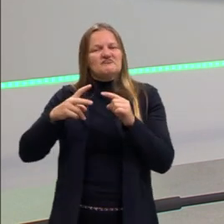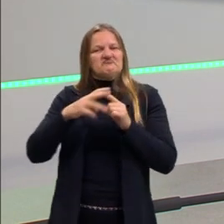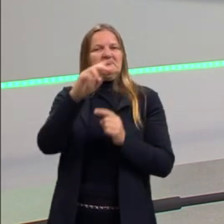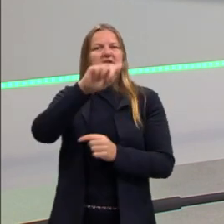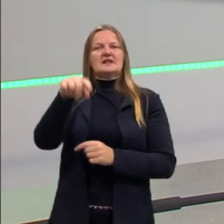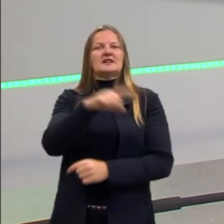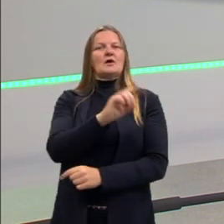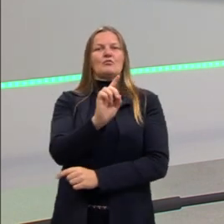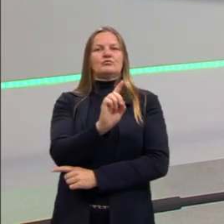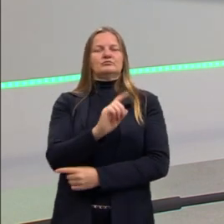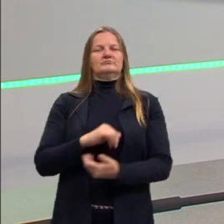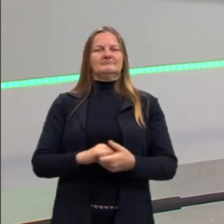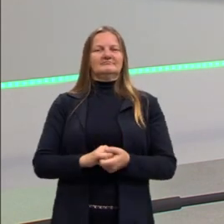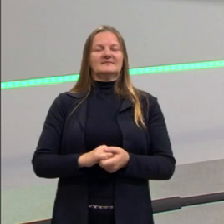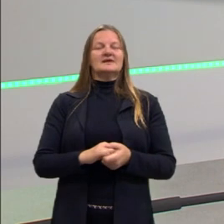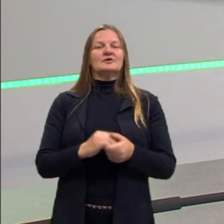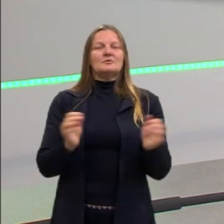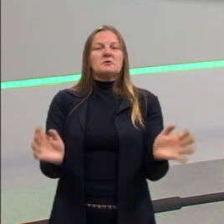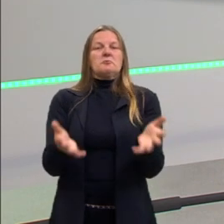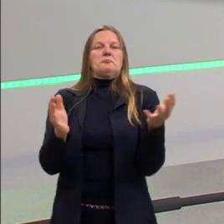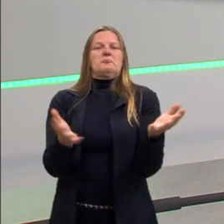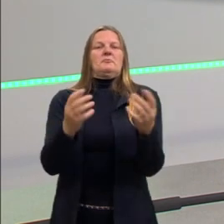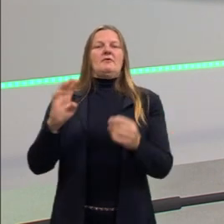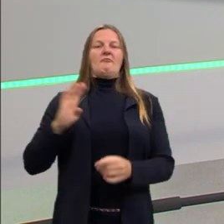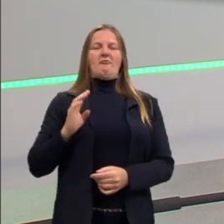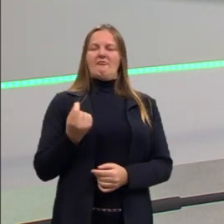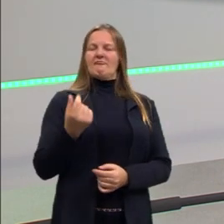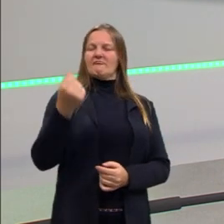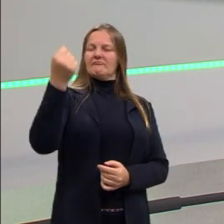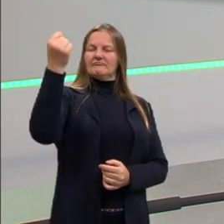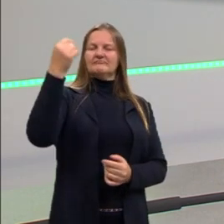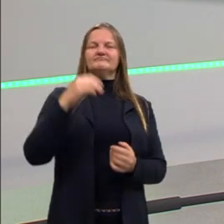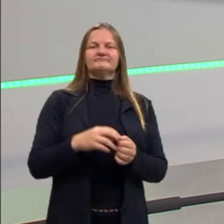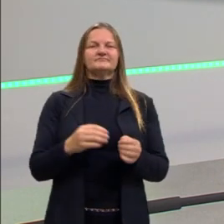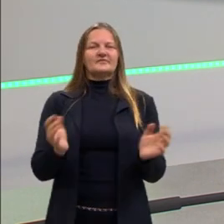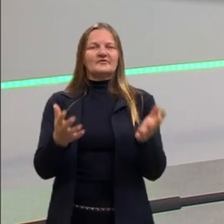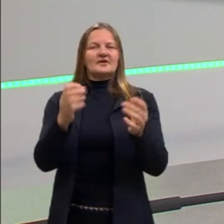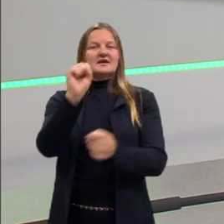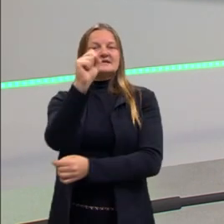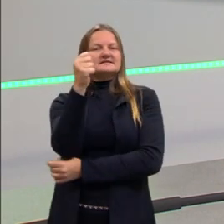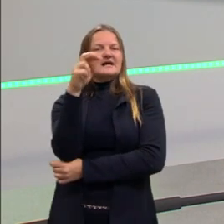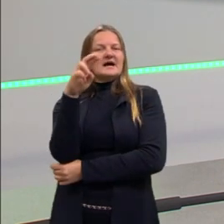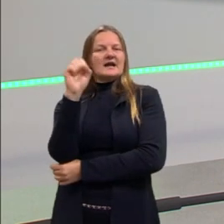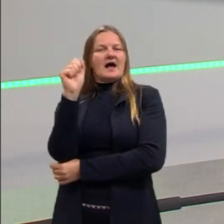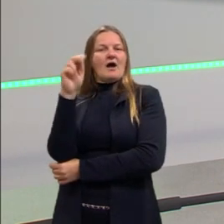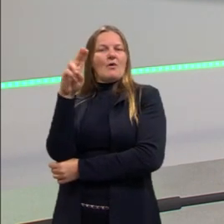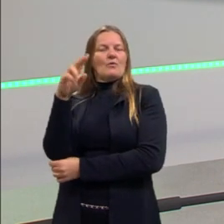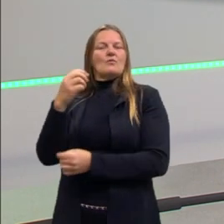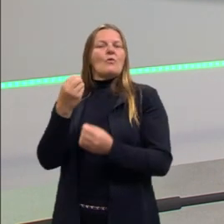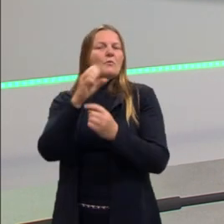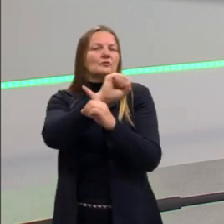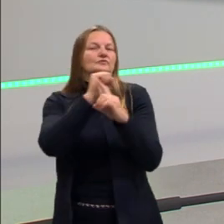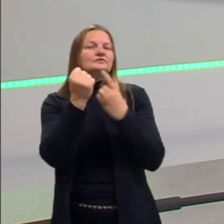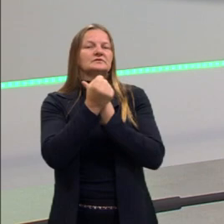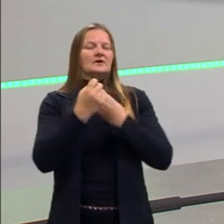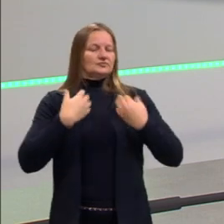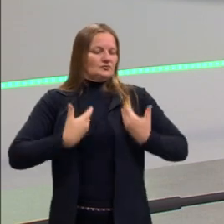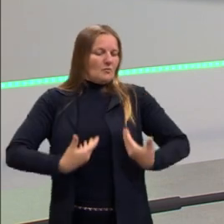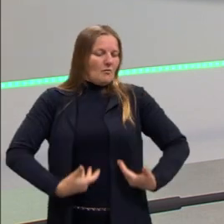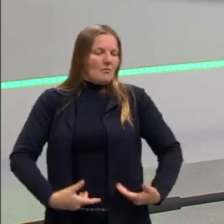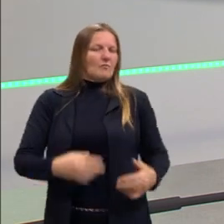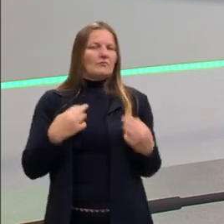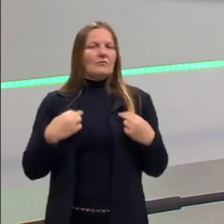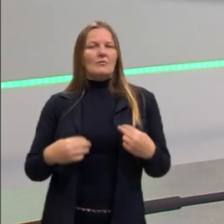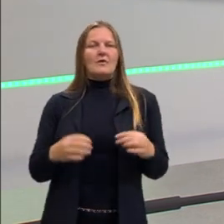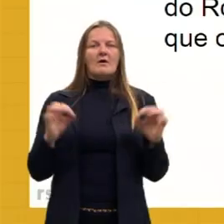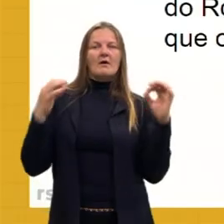na eles não leirião então é importante né enfatizar os ara os Como era a sociedade como se vestiu então